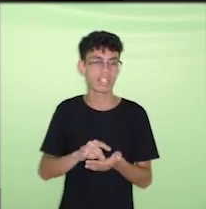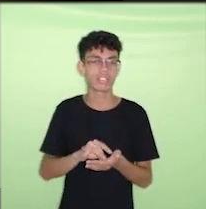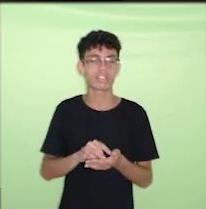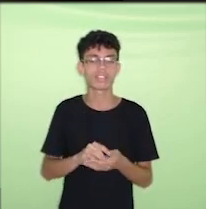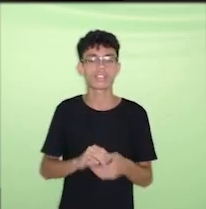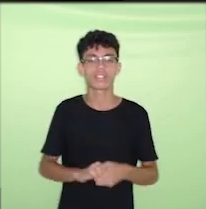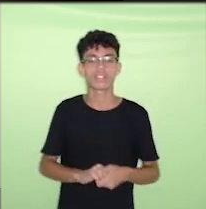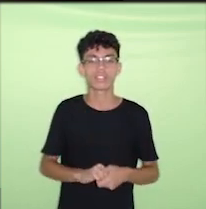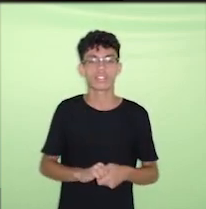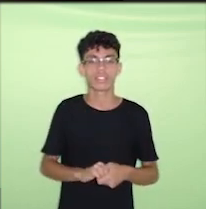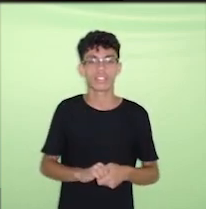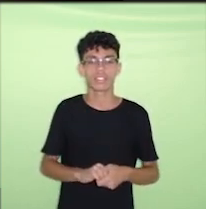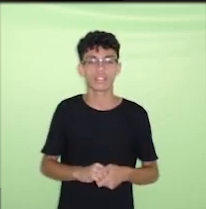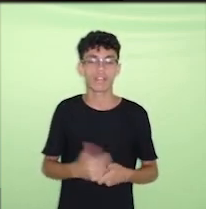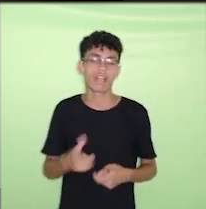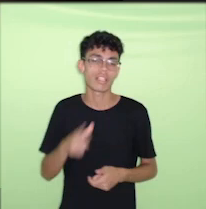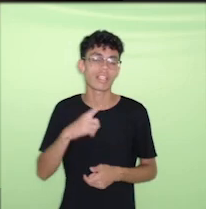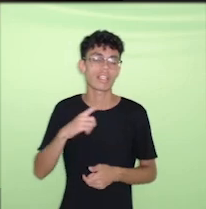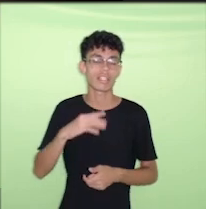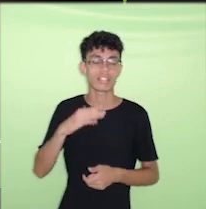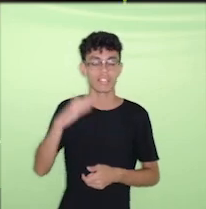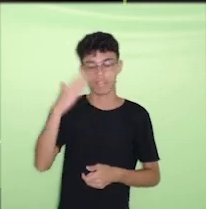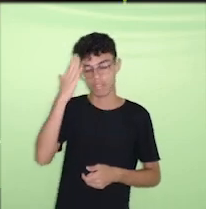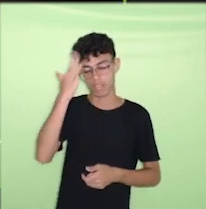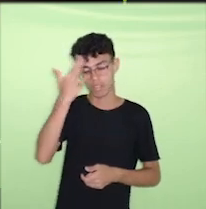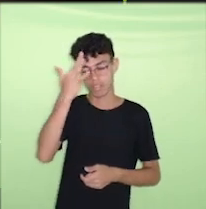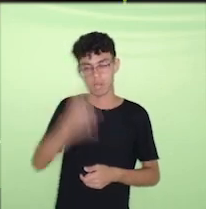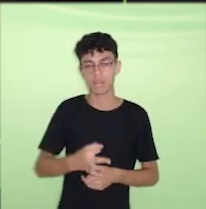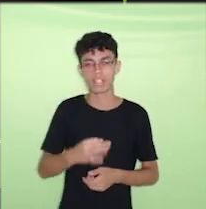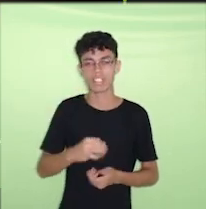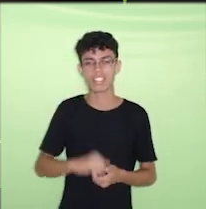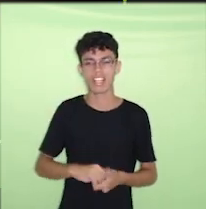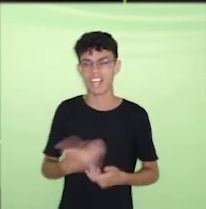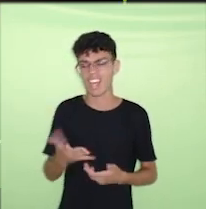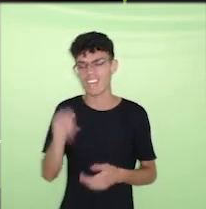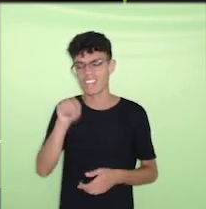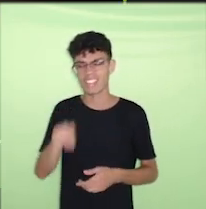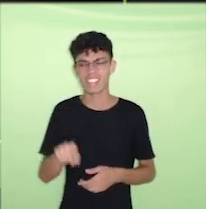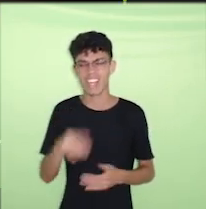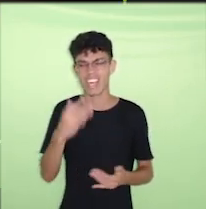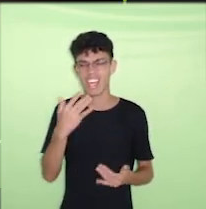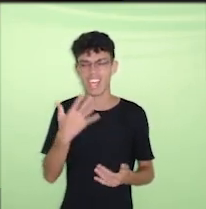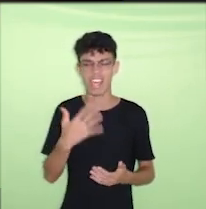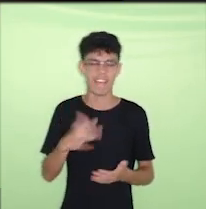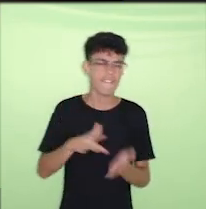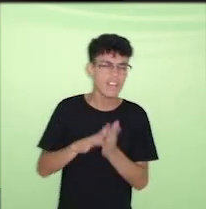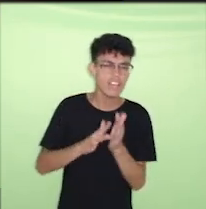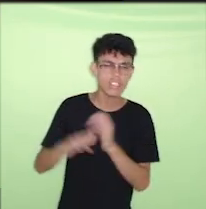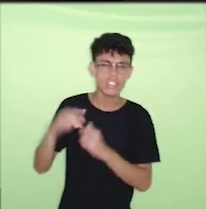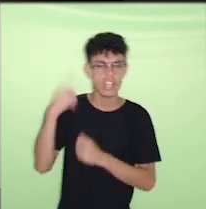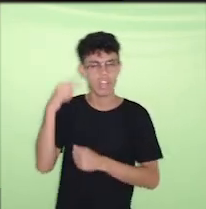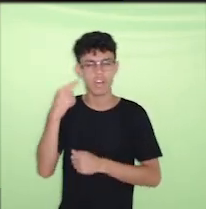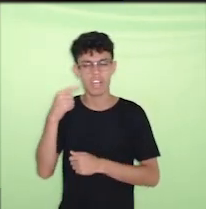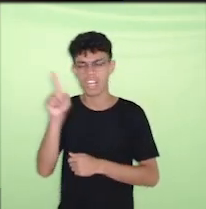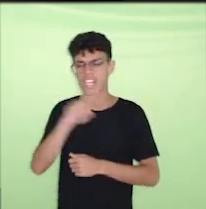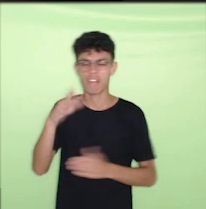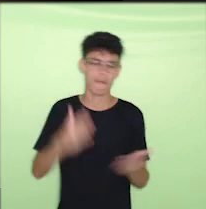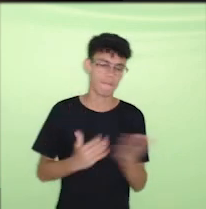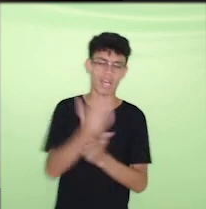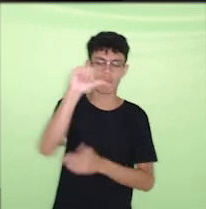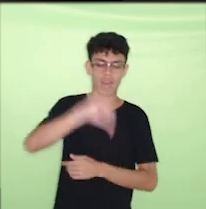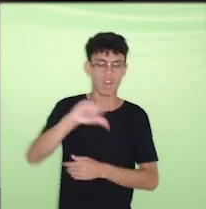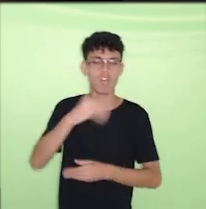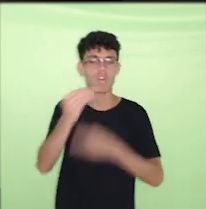reformuladora consciente. Não compreendo. Moça, não se faça de louca. No seu caso, não terá sucesso. Como